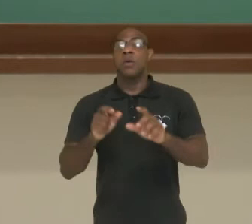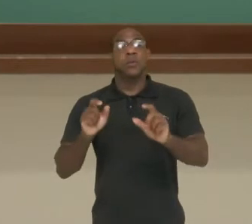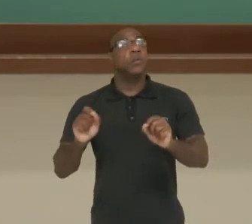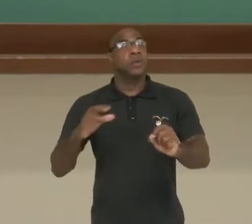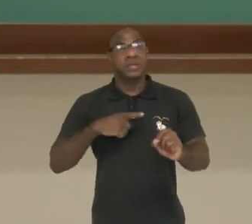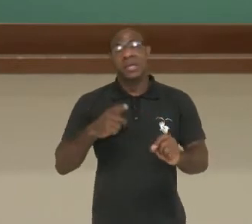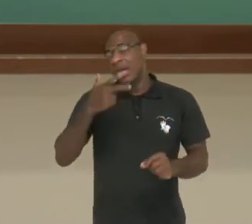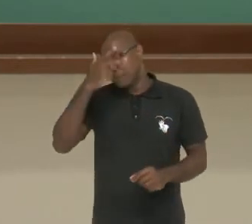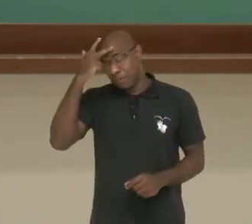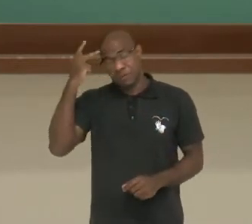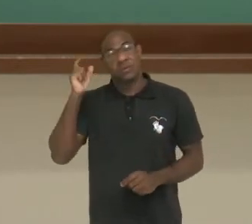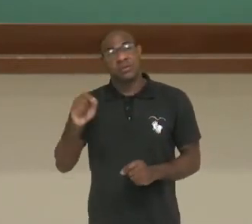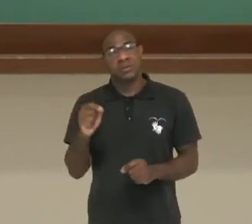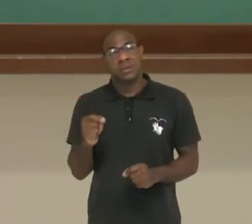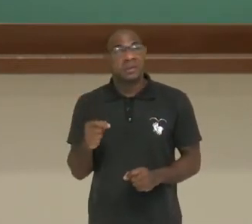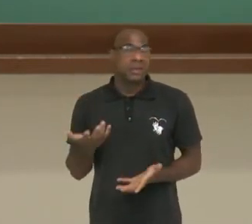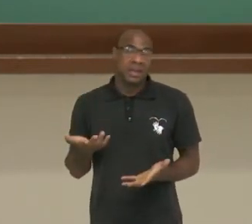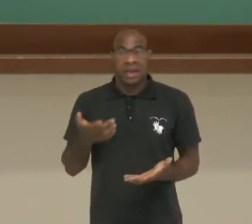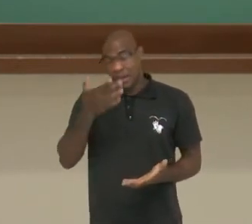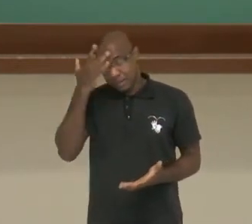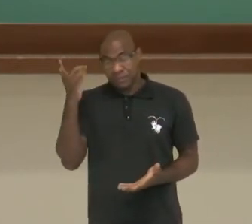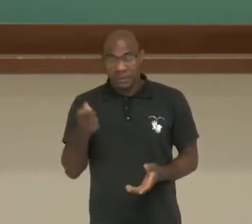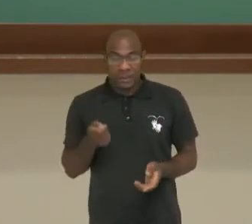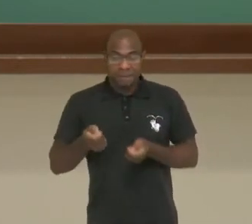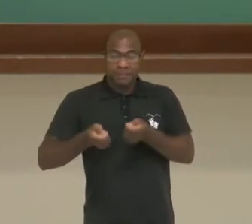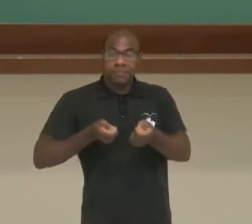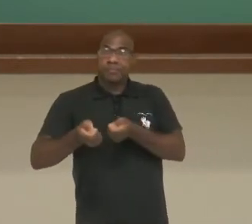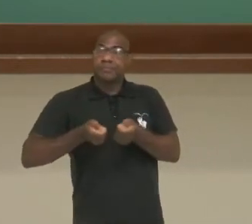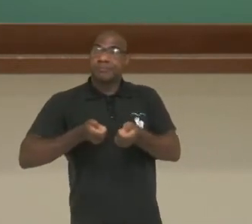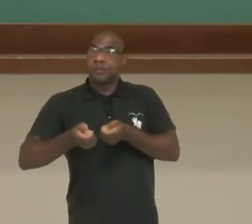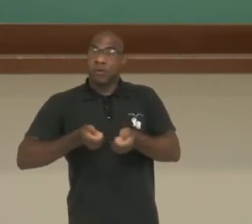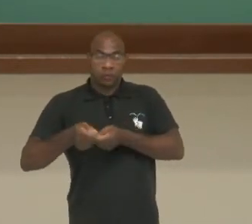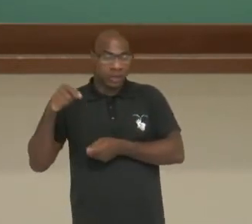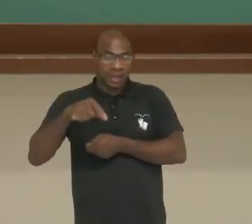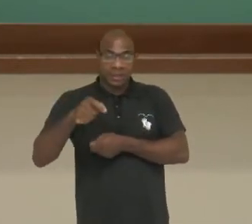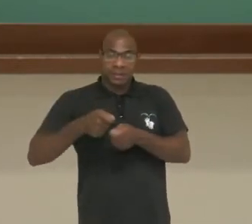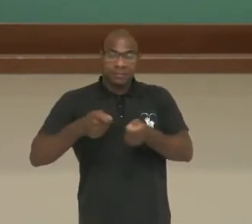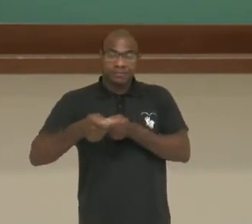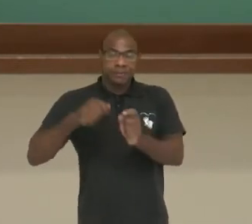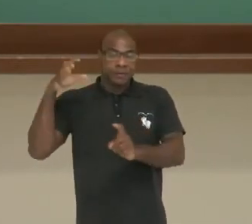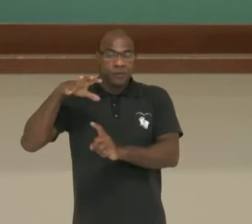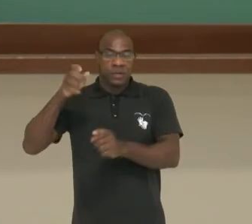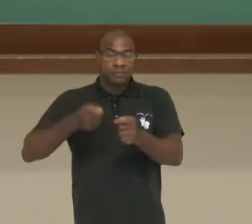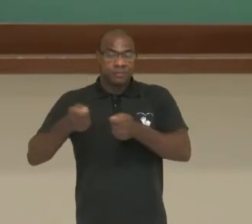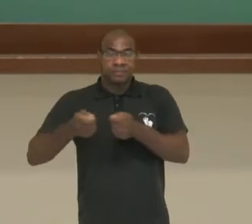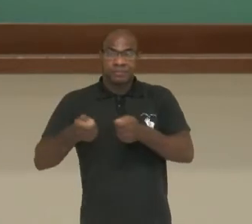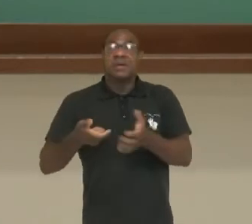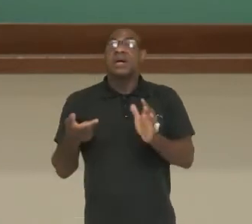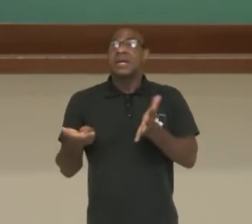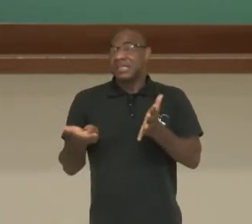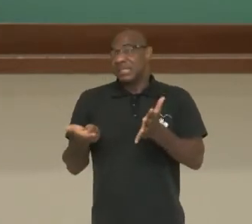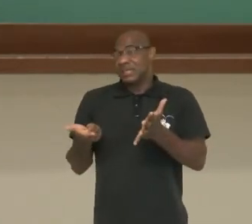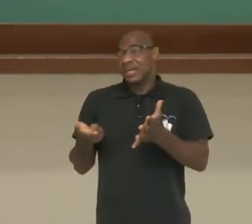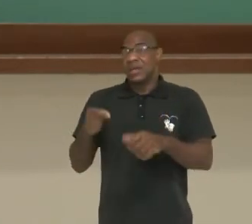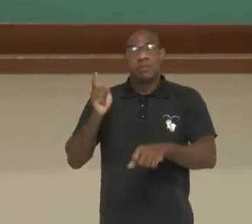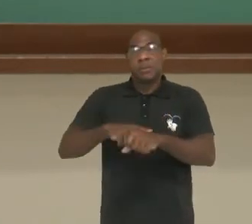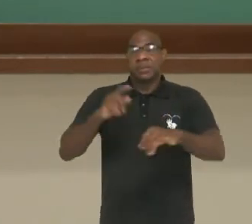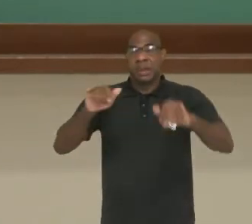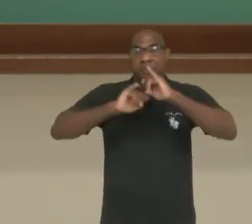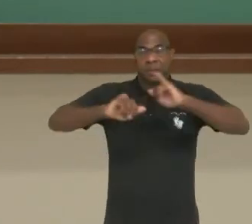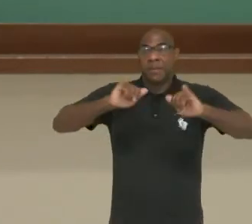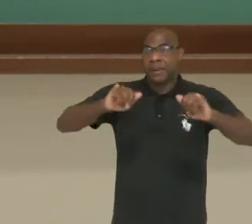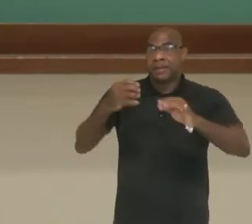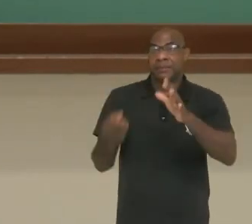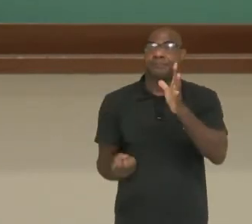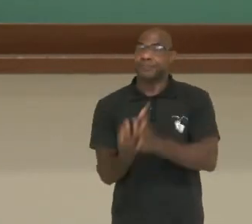as pessoas acabam sendo manipuladas no momento em que as propagandas surgem, né? Quando você vai utilizar uma